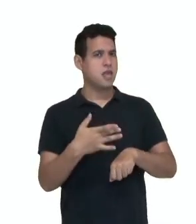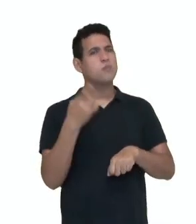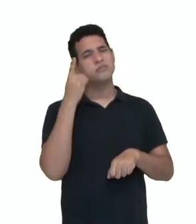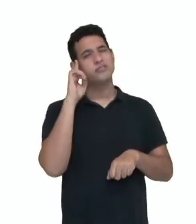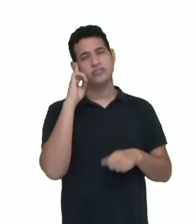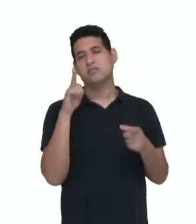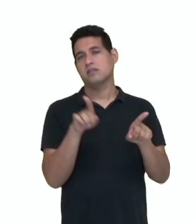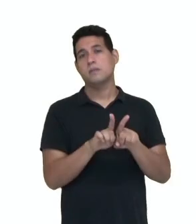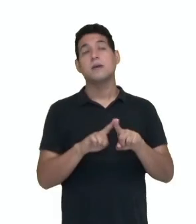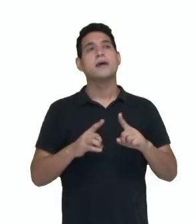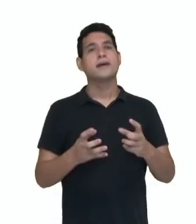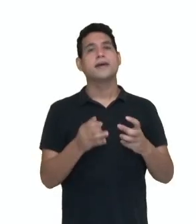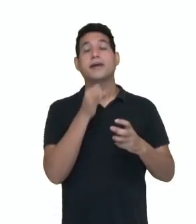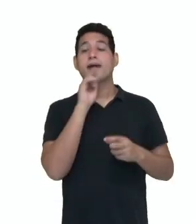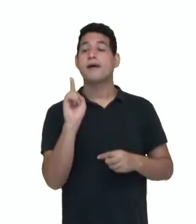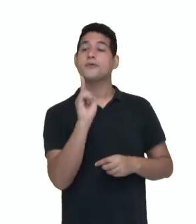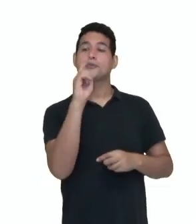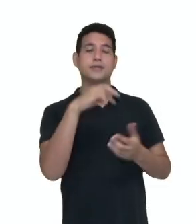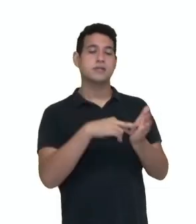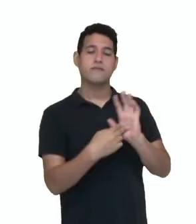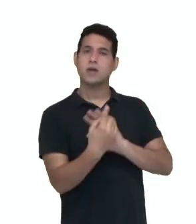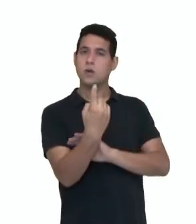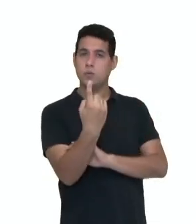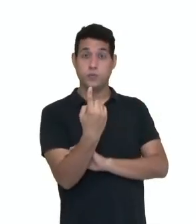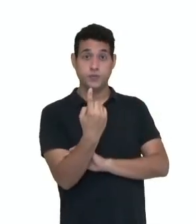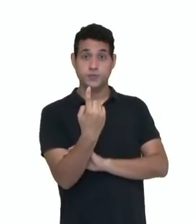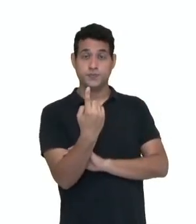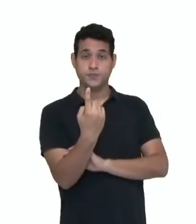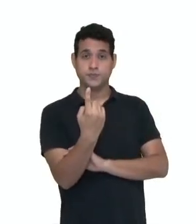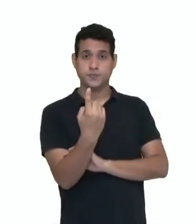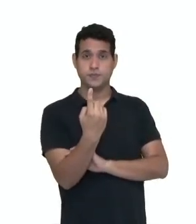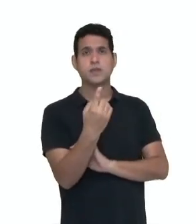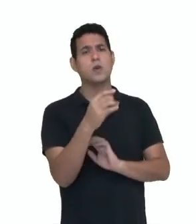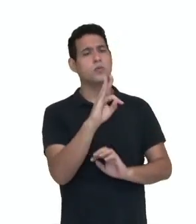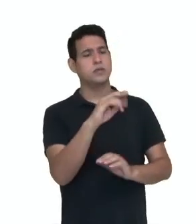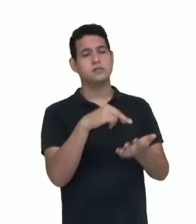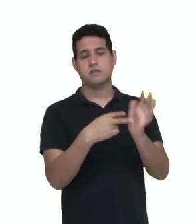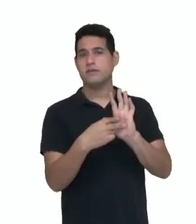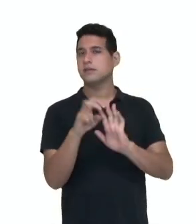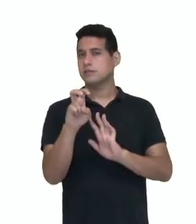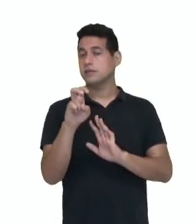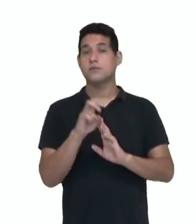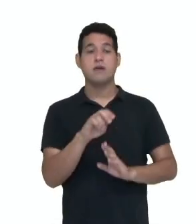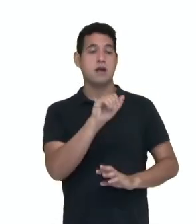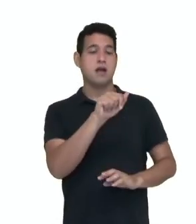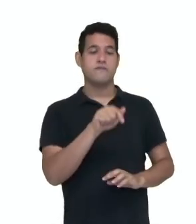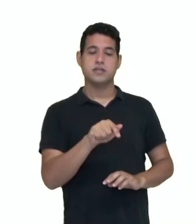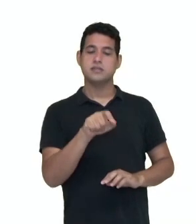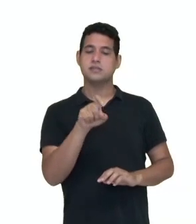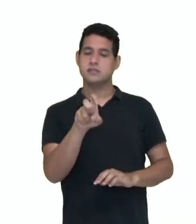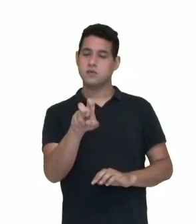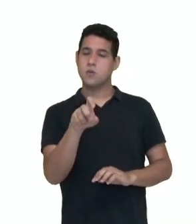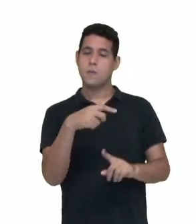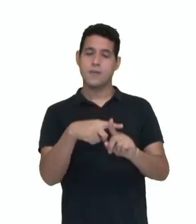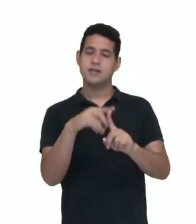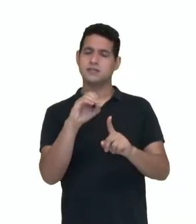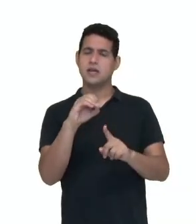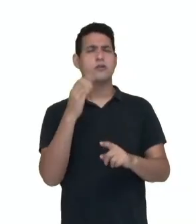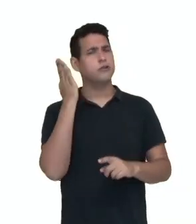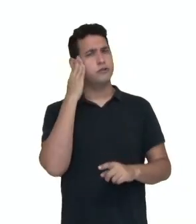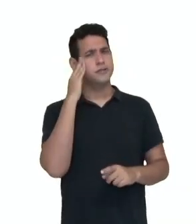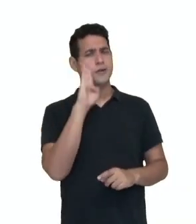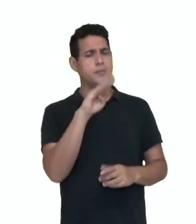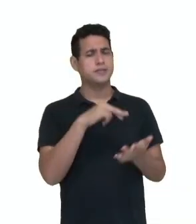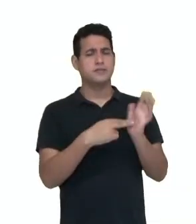bom? Então, olha aqui, ó, quando a altura é 1, o t é 5, então a vezes 5 mais 0, eu já sei que o b vale